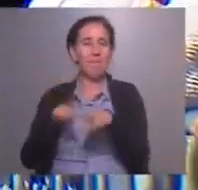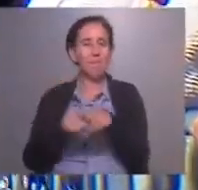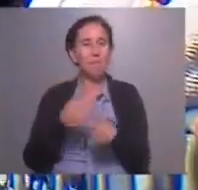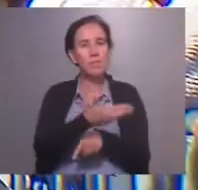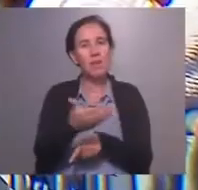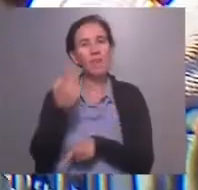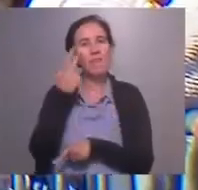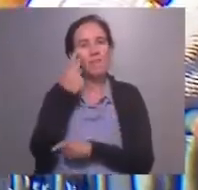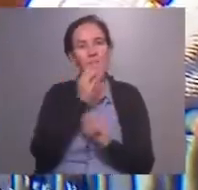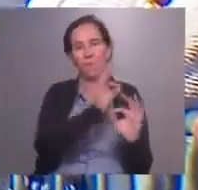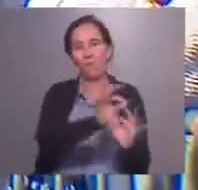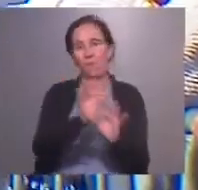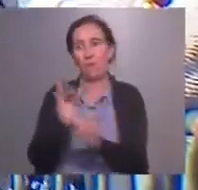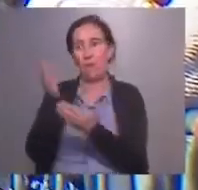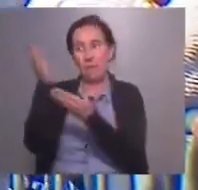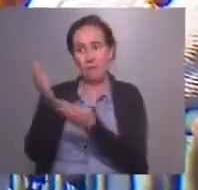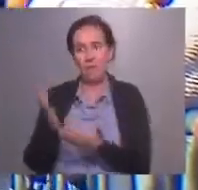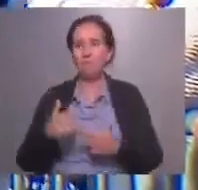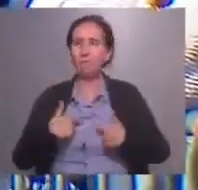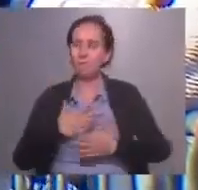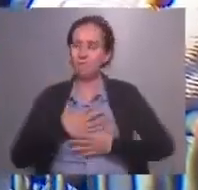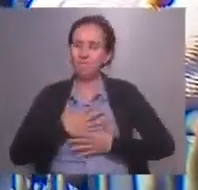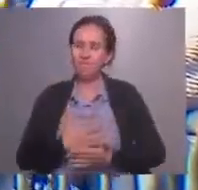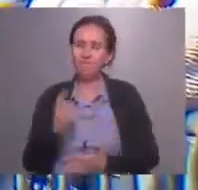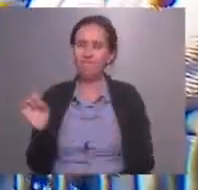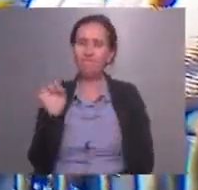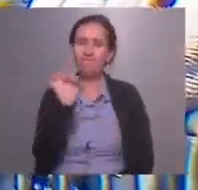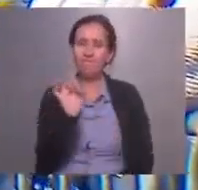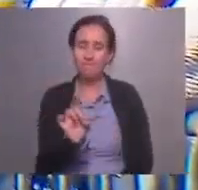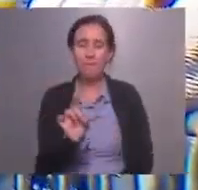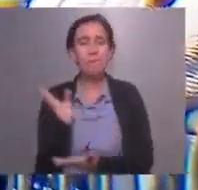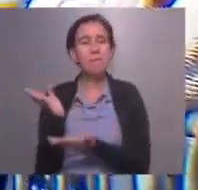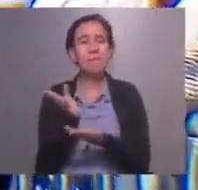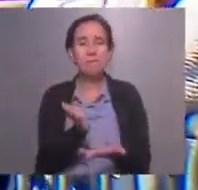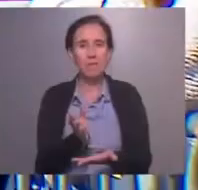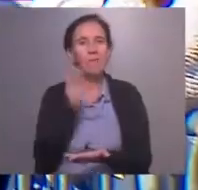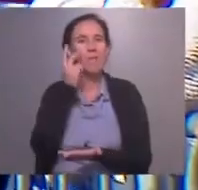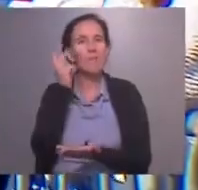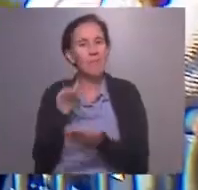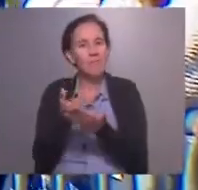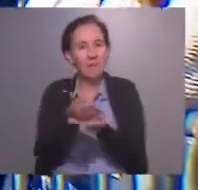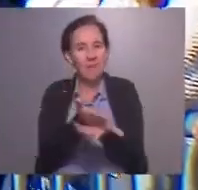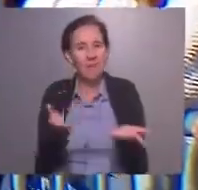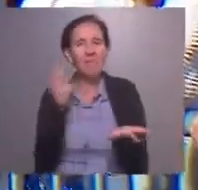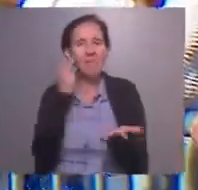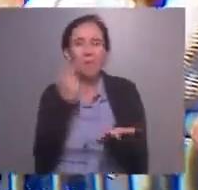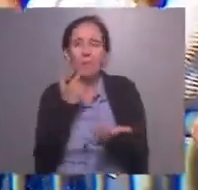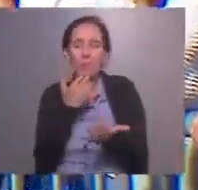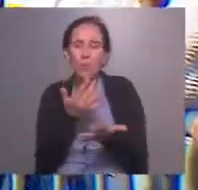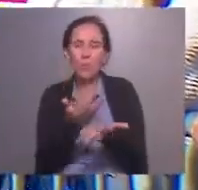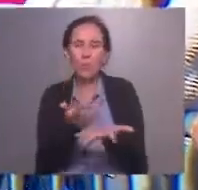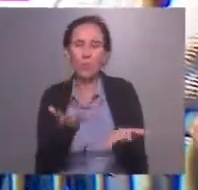irmãos. Ele oferece a si mesmo, porque veio para que todos tenham vida em